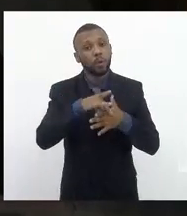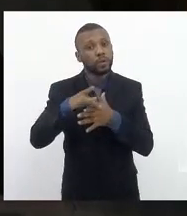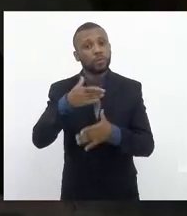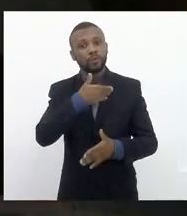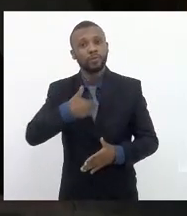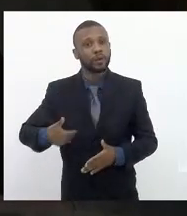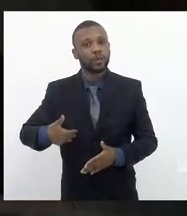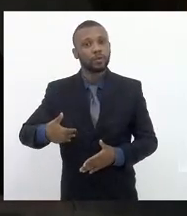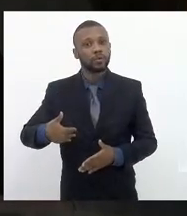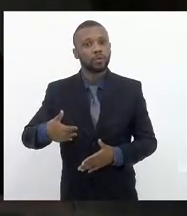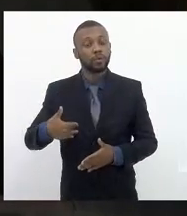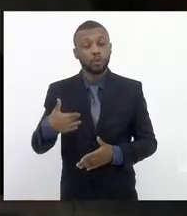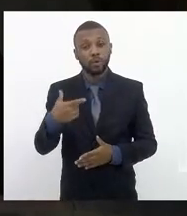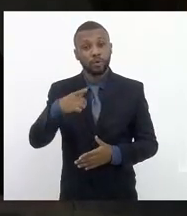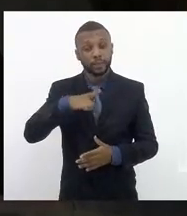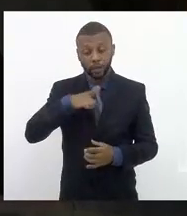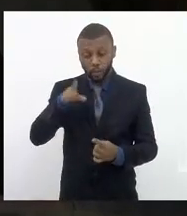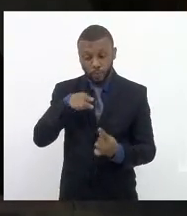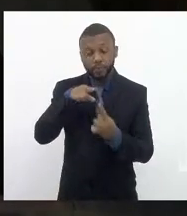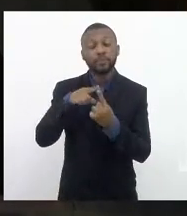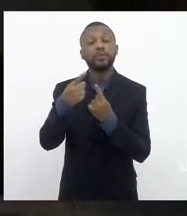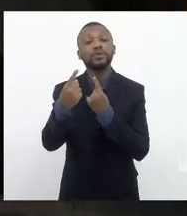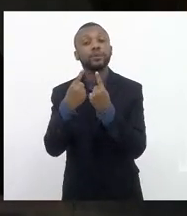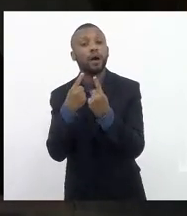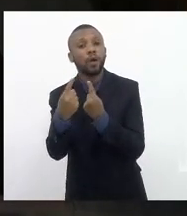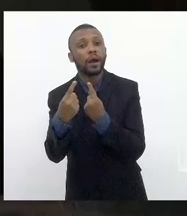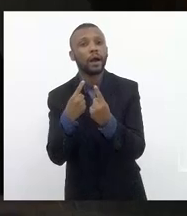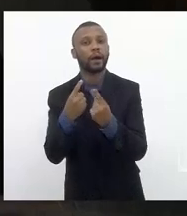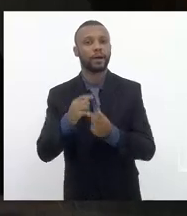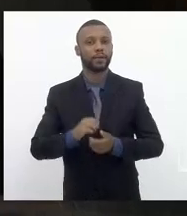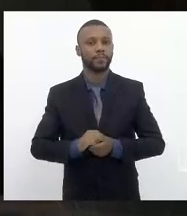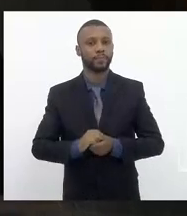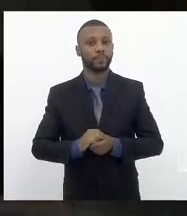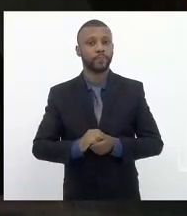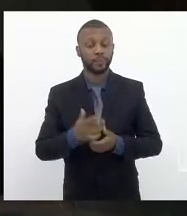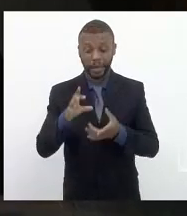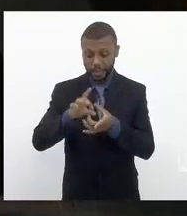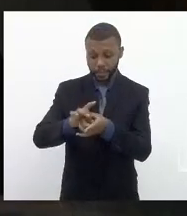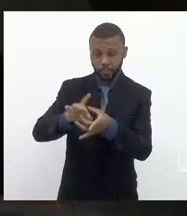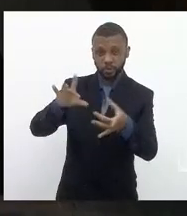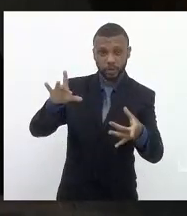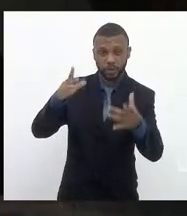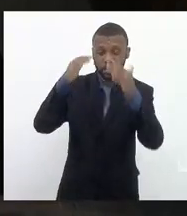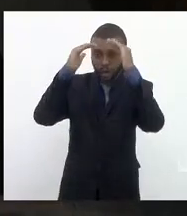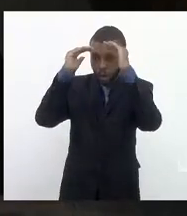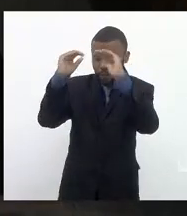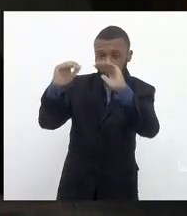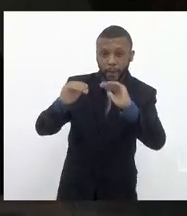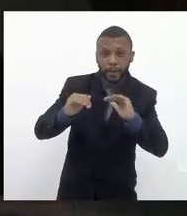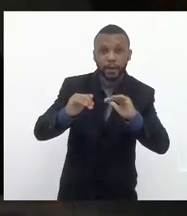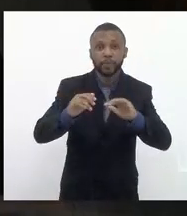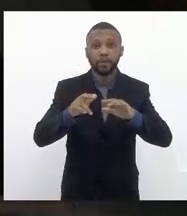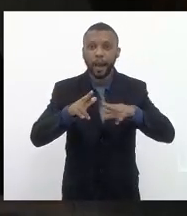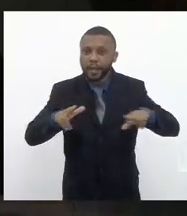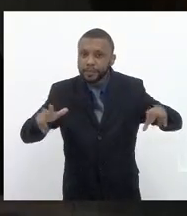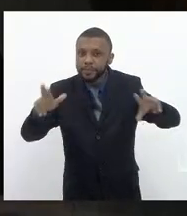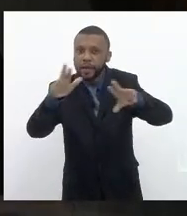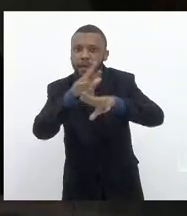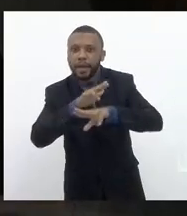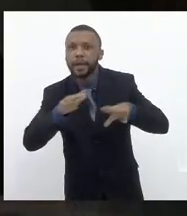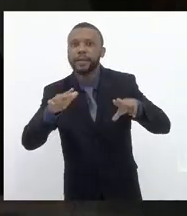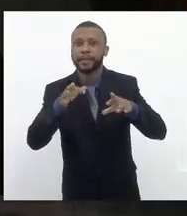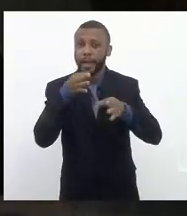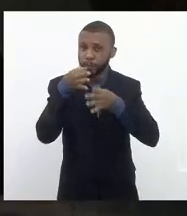governo um homem do diálogo a respeito à democracia que respeito às diferenças as